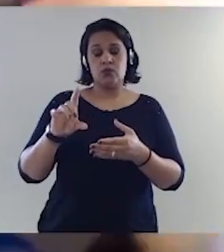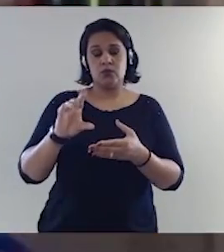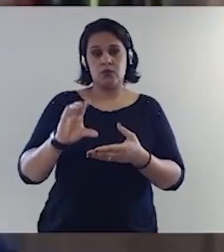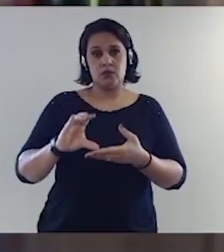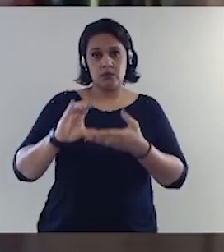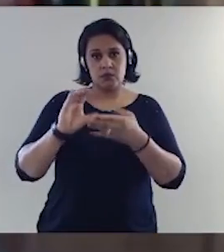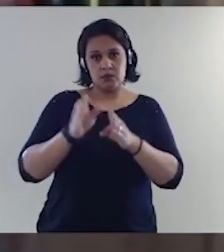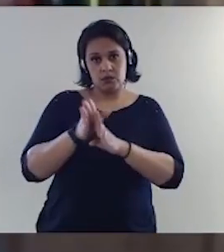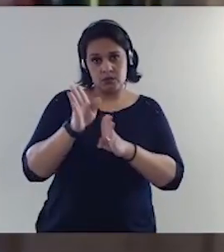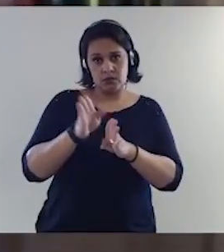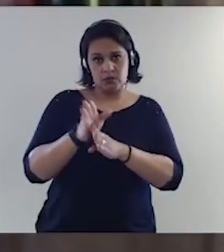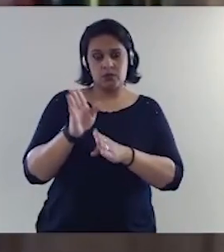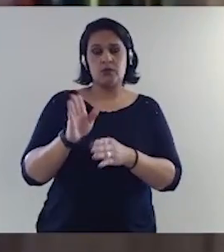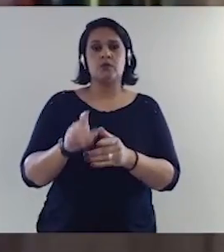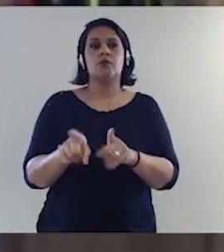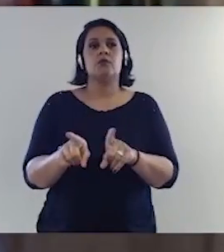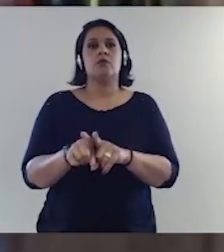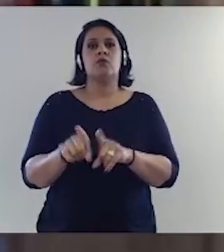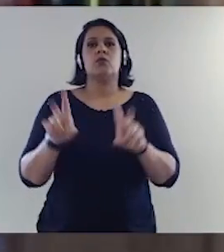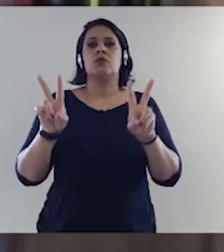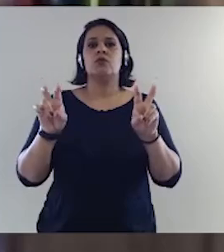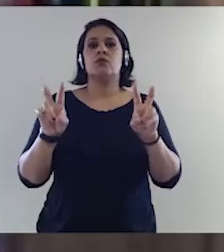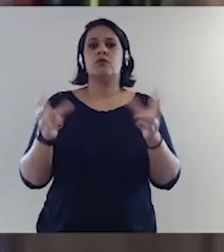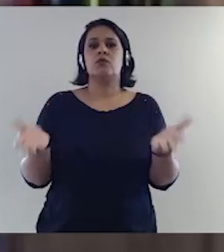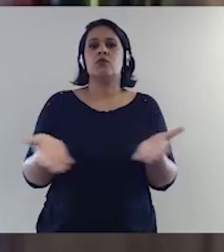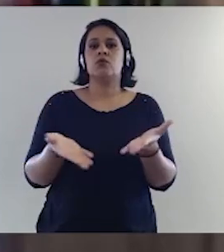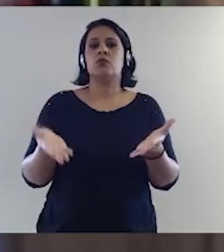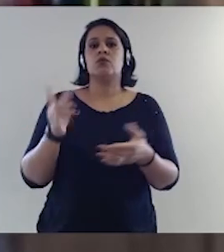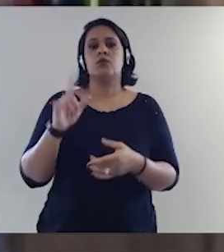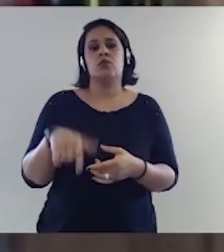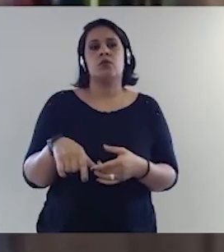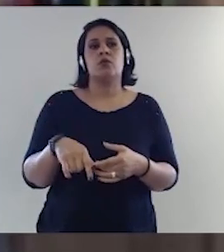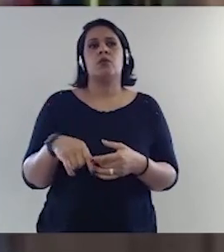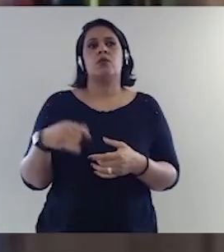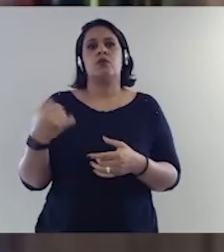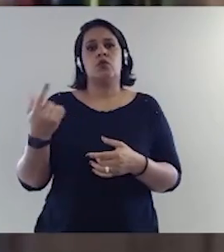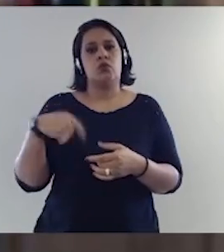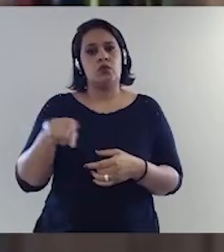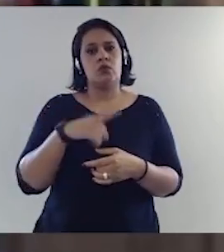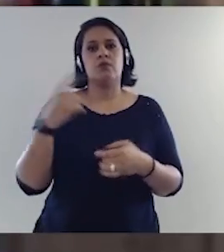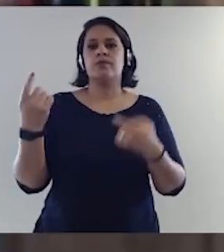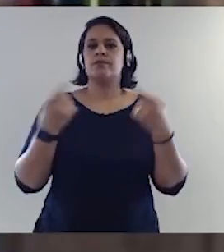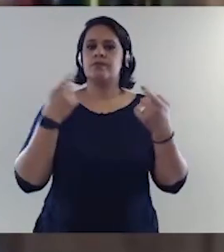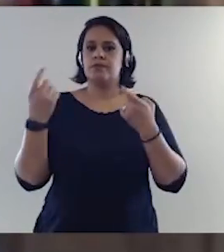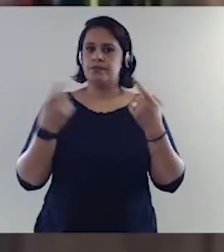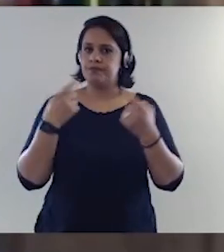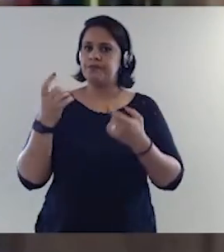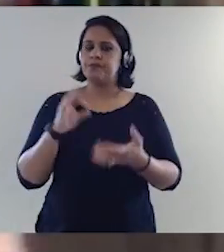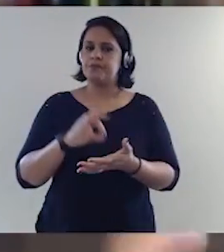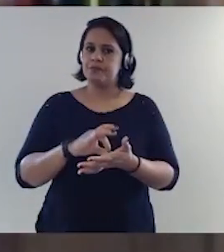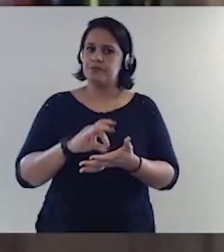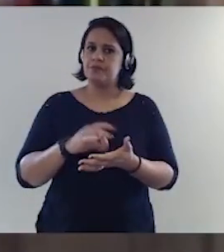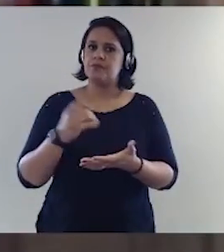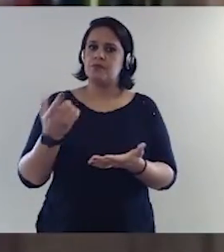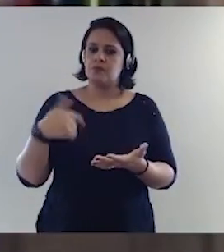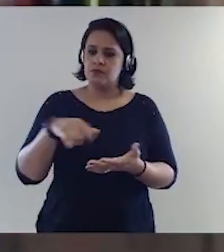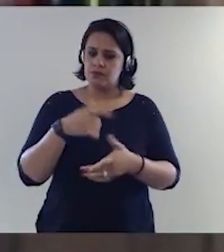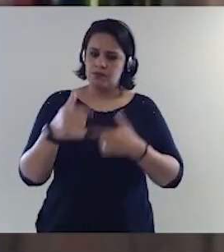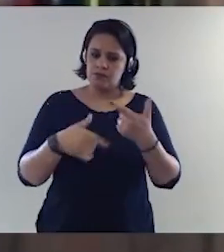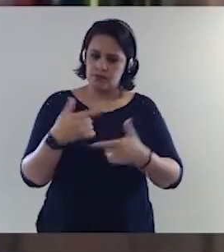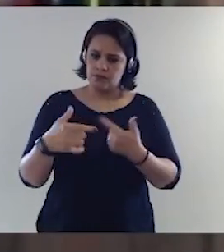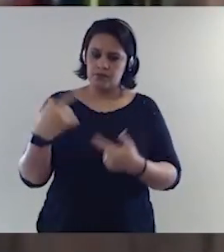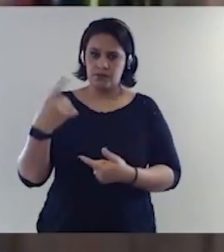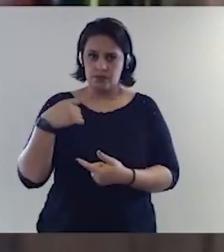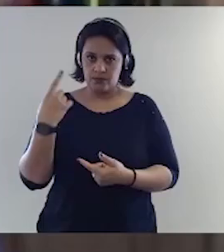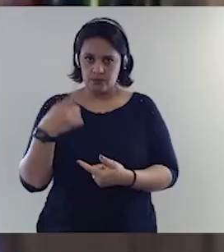professor catedrático, e o tema de hoje envolve um assunto que muito preocupa a todos nós, que somos operadores do direito, que